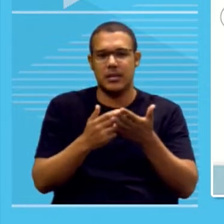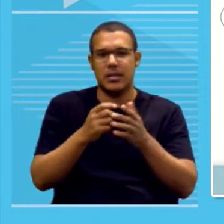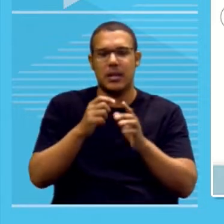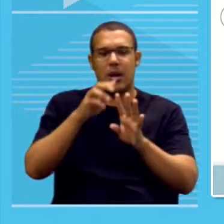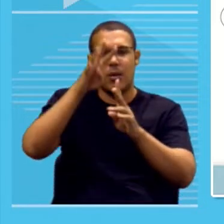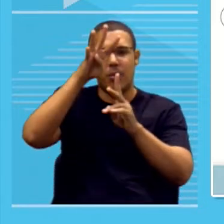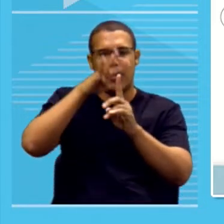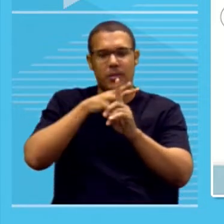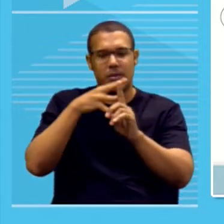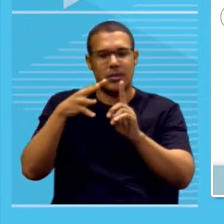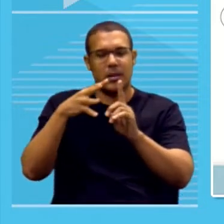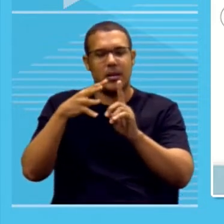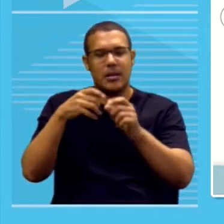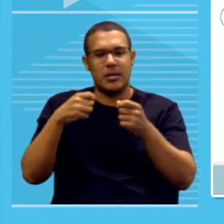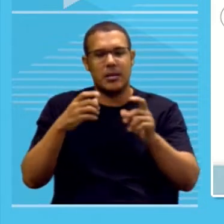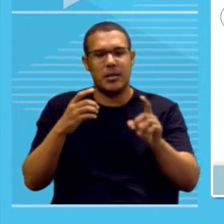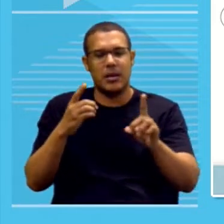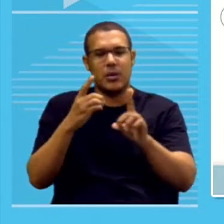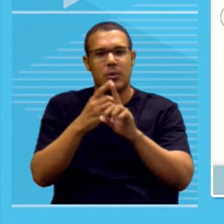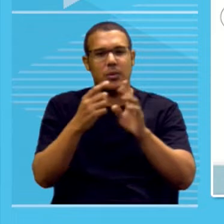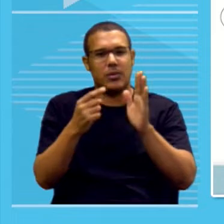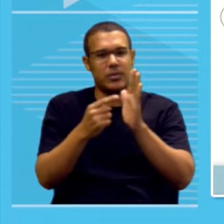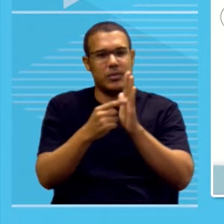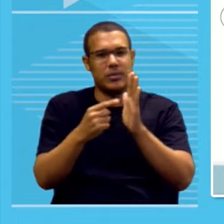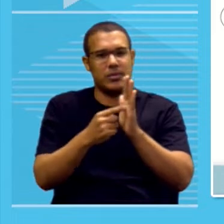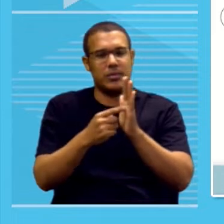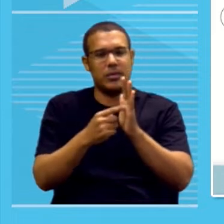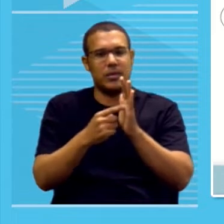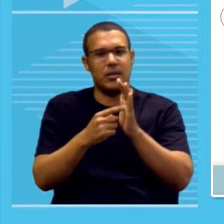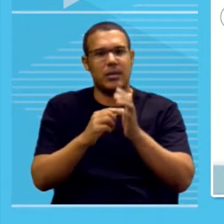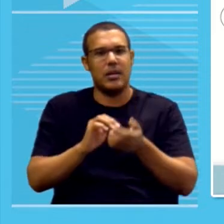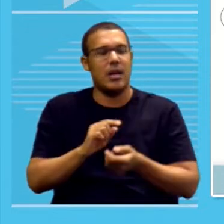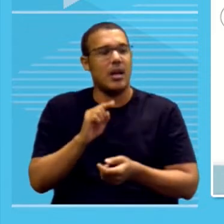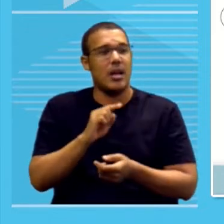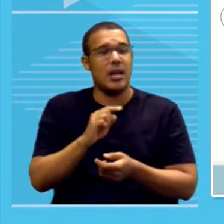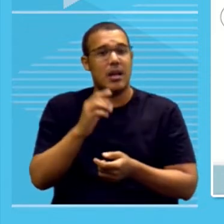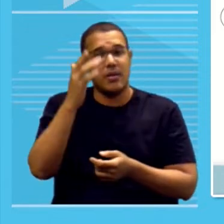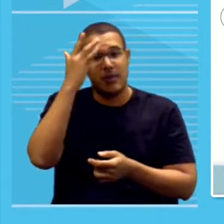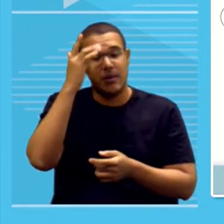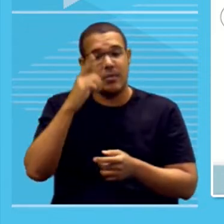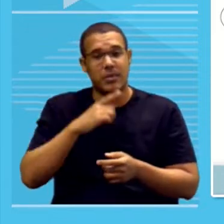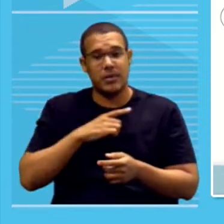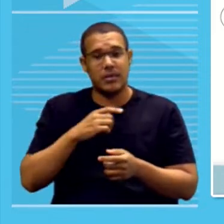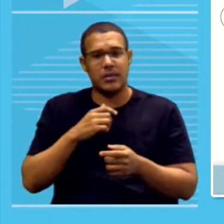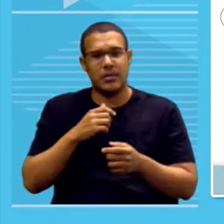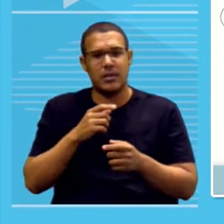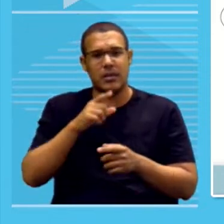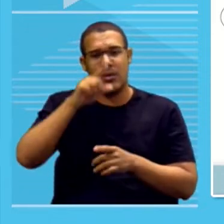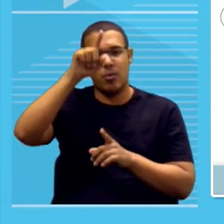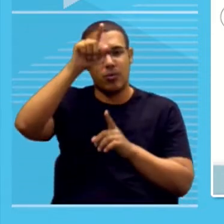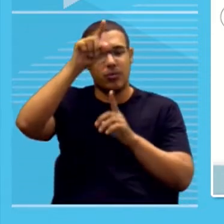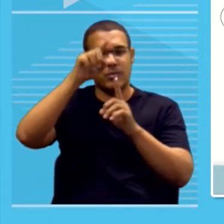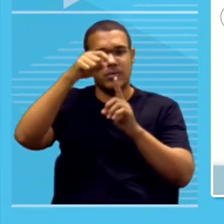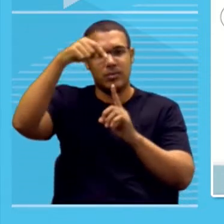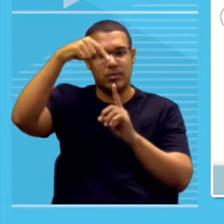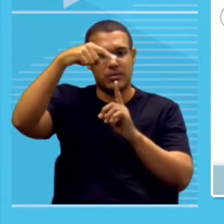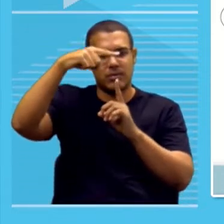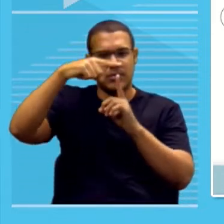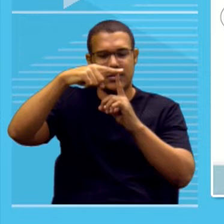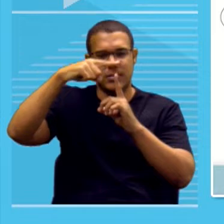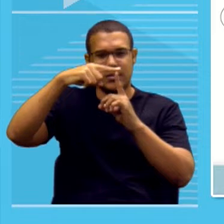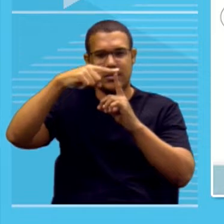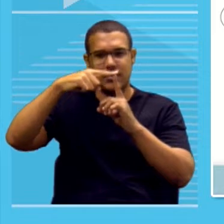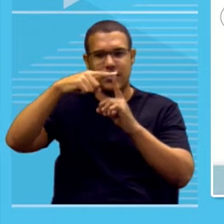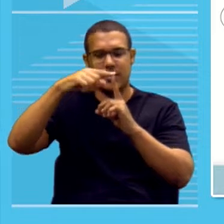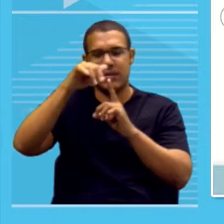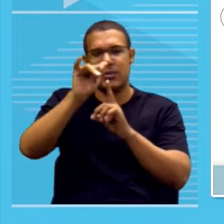você tem que localizar os pontos e essa foi fácil porque a gente tem um segmento de reta Professor paralelo